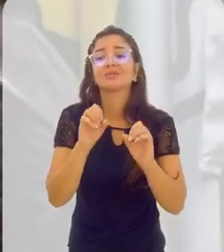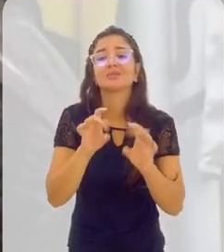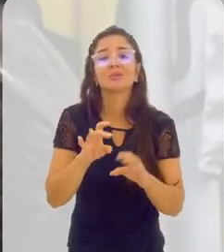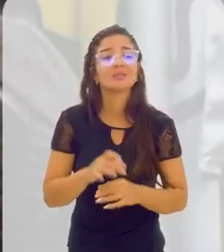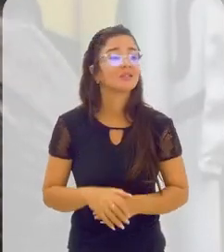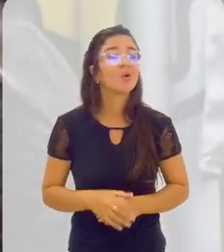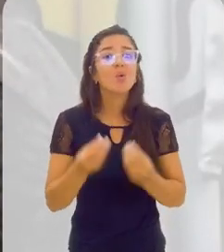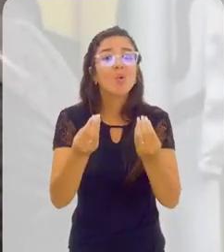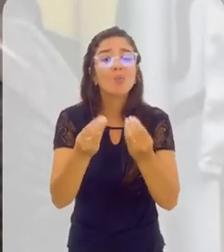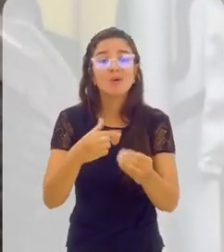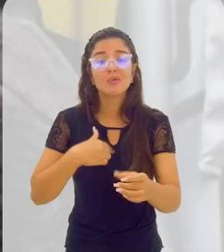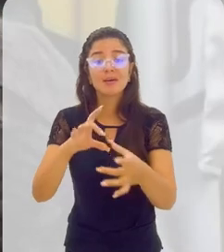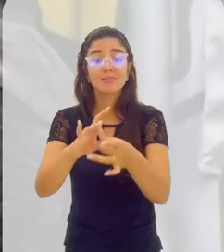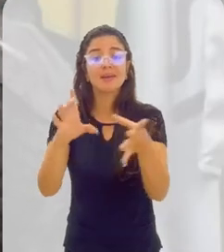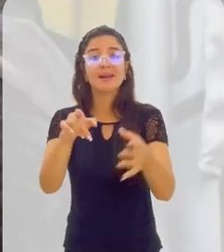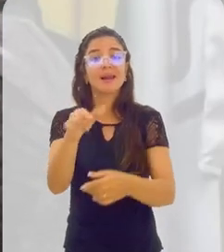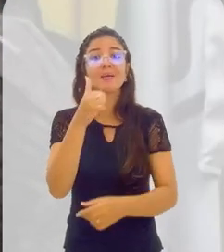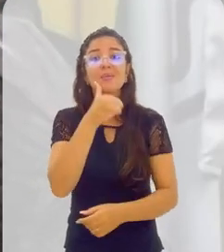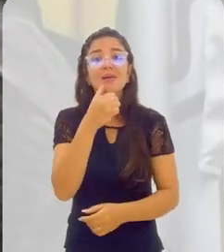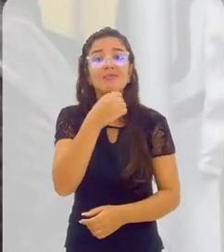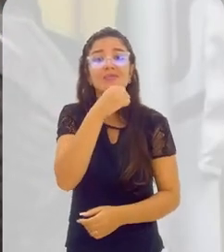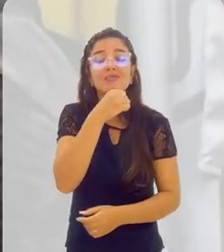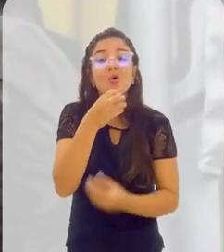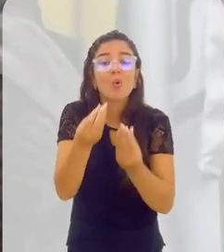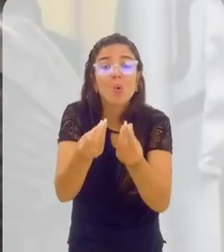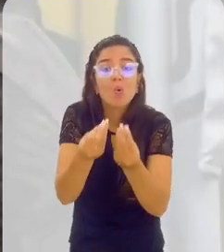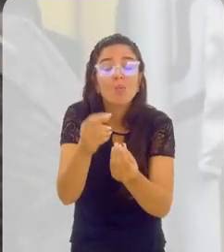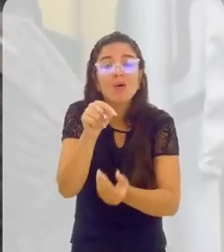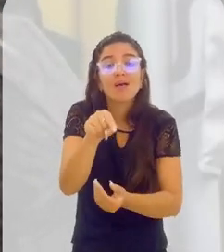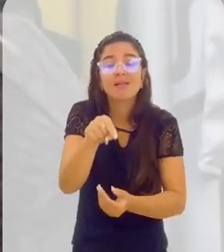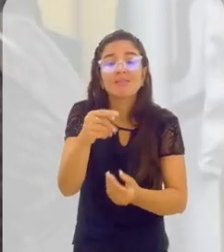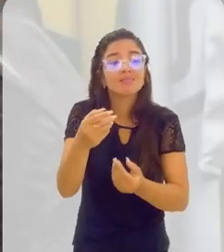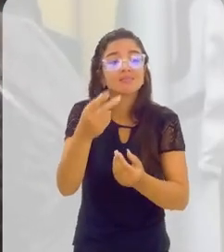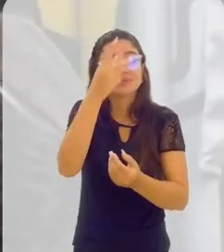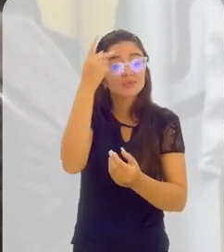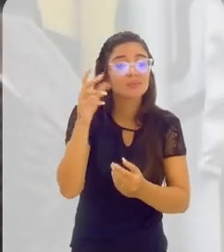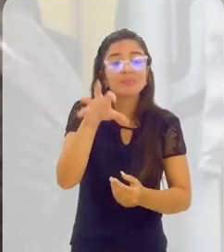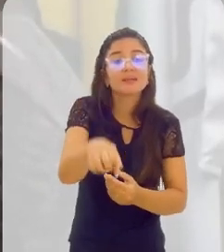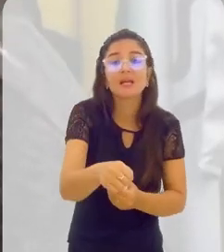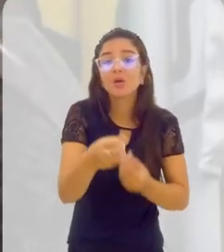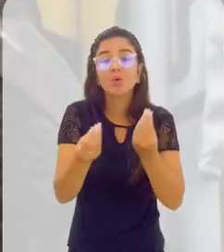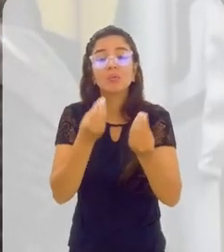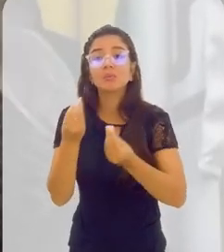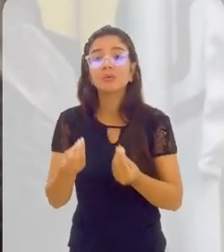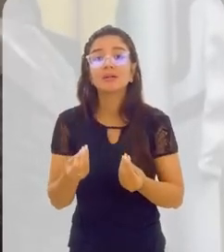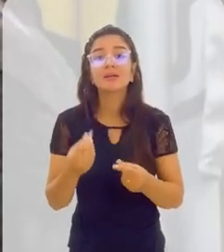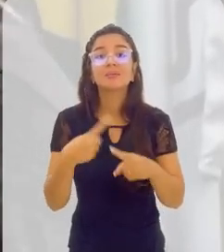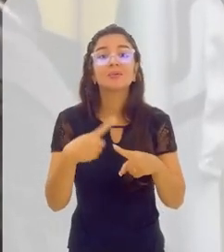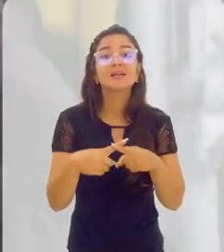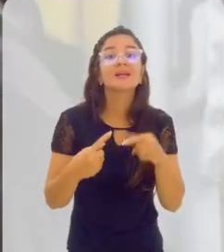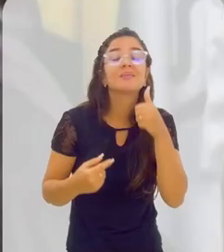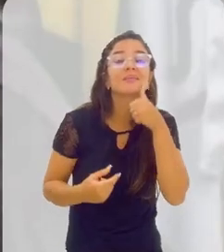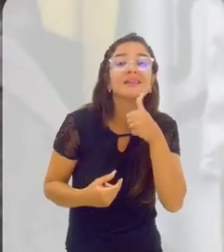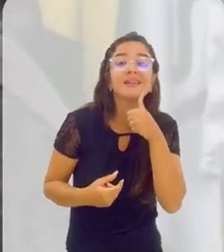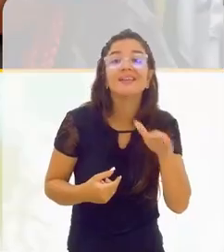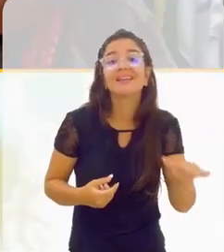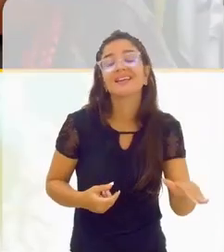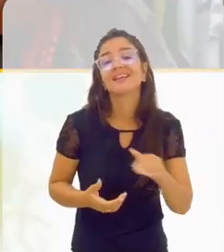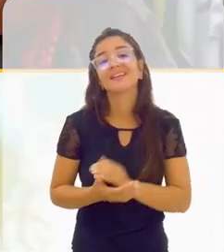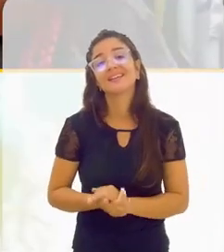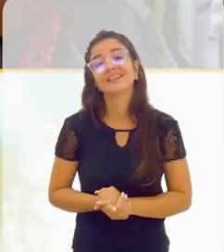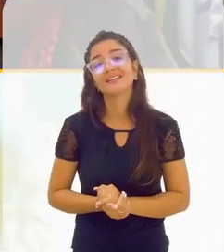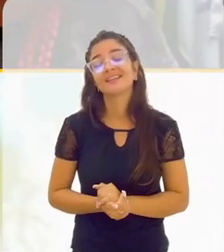cantava dava para aquela senhora hoje porque não tinha quem buscasse ninguém levasse era só essa menininha porque conversando com